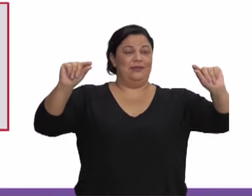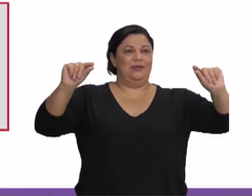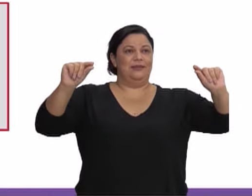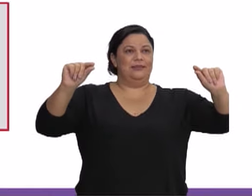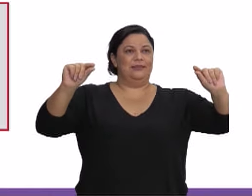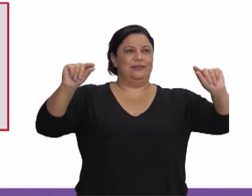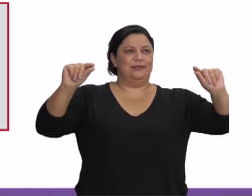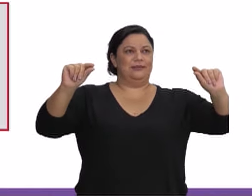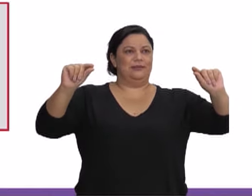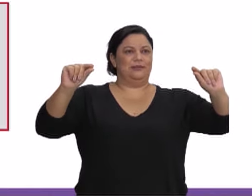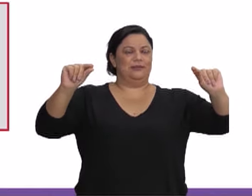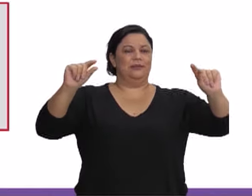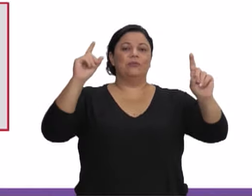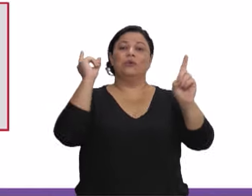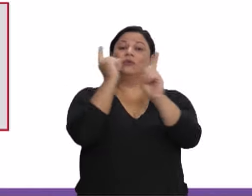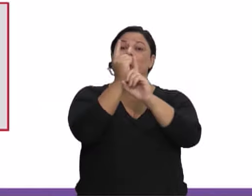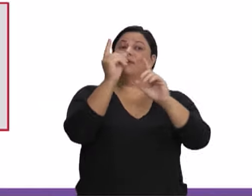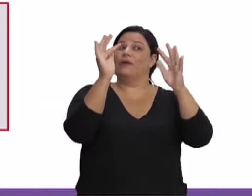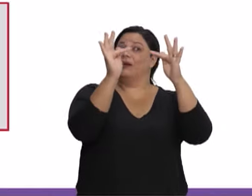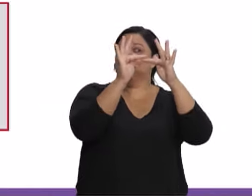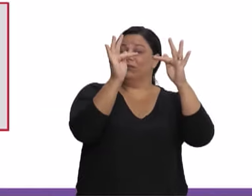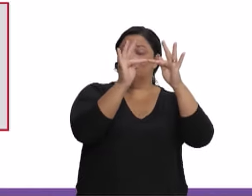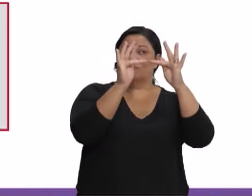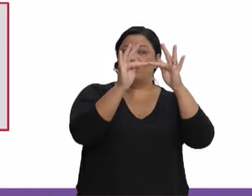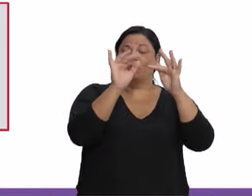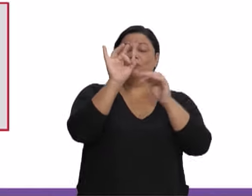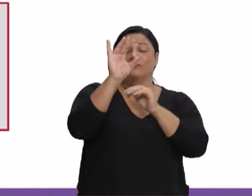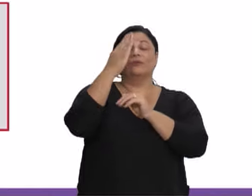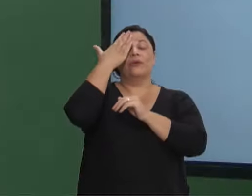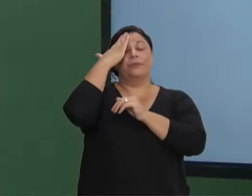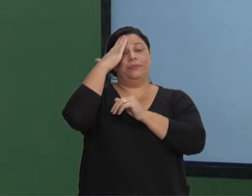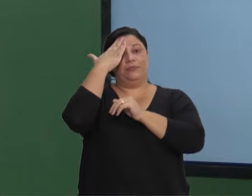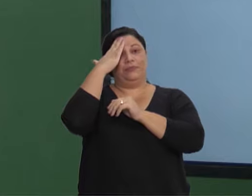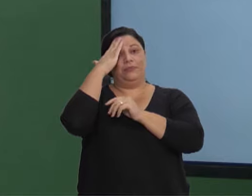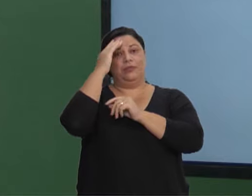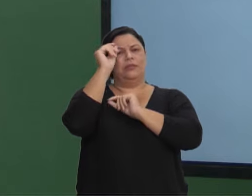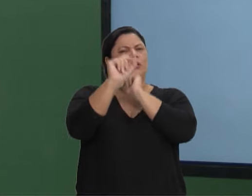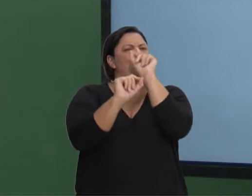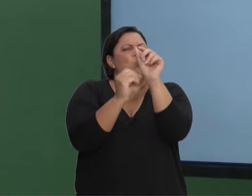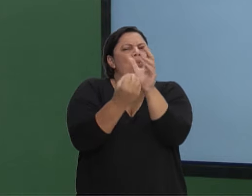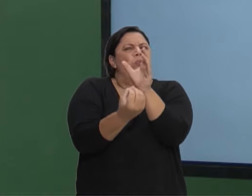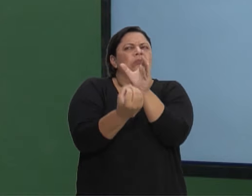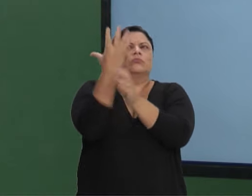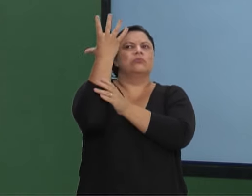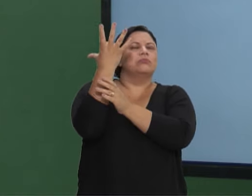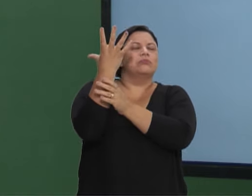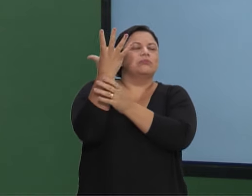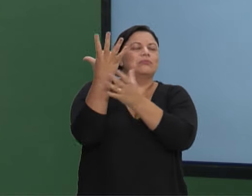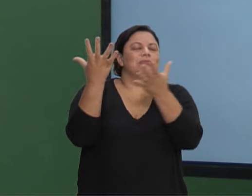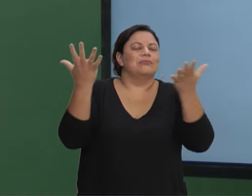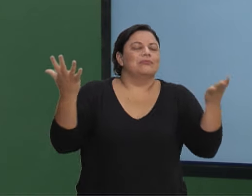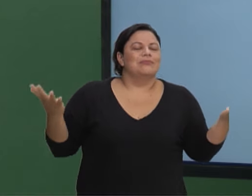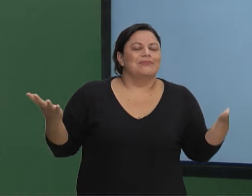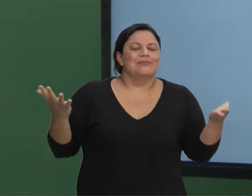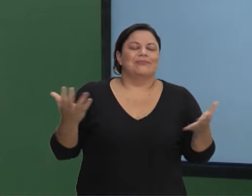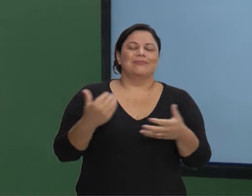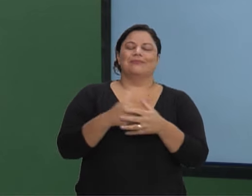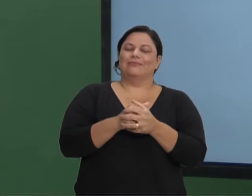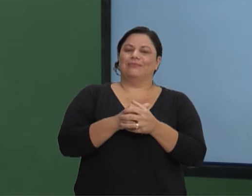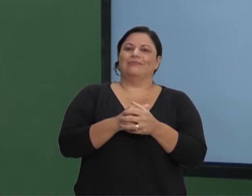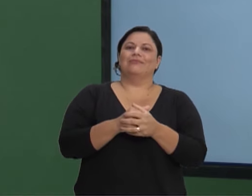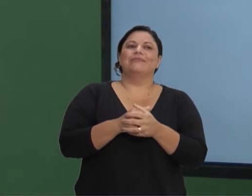aqui. Só para a gente saber de onde apareceu isso. É como se eu pegasse lá na questão